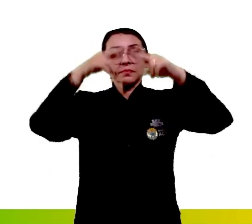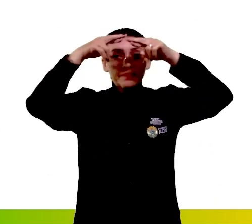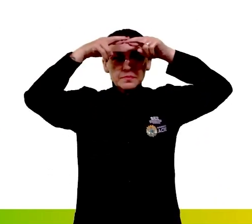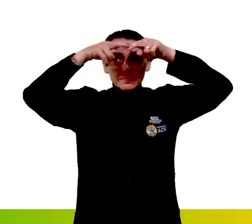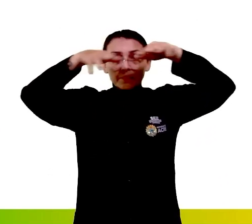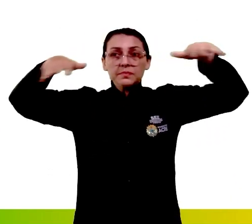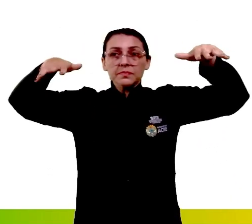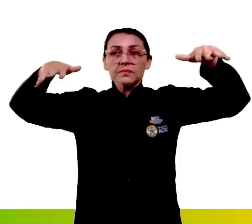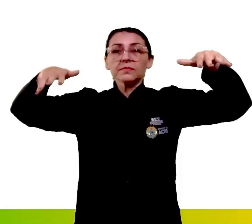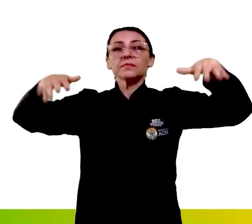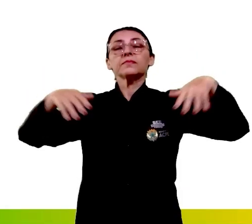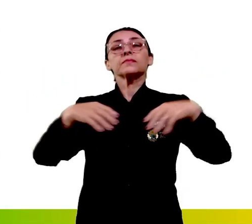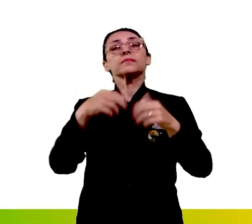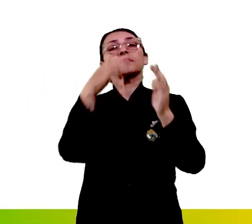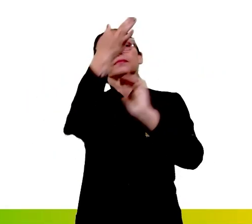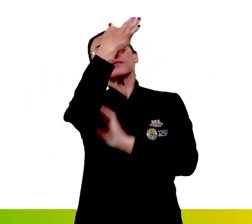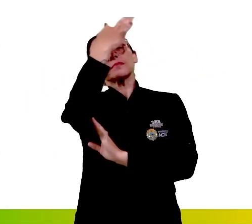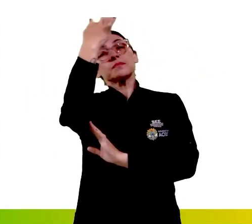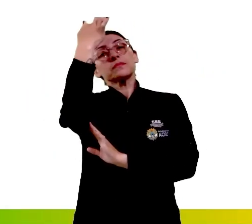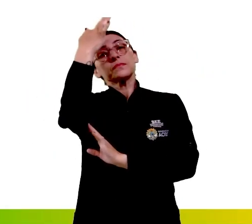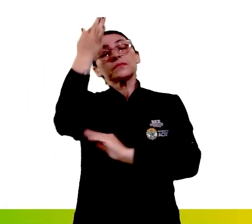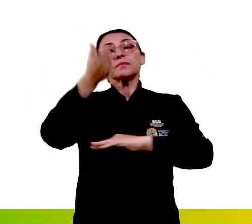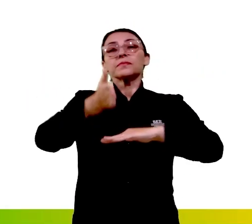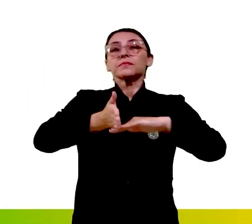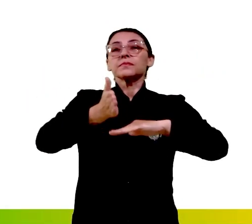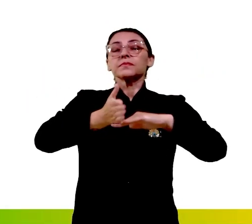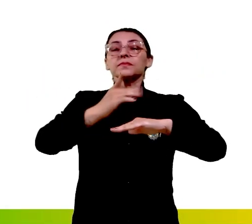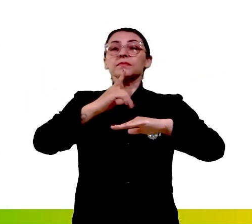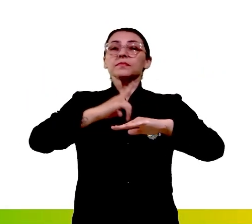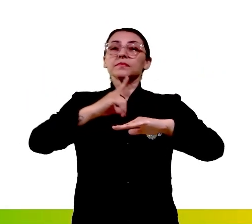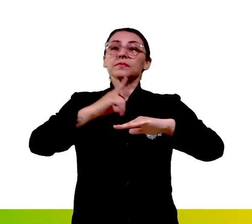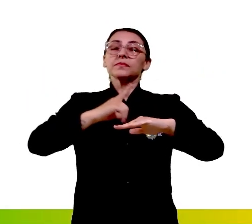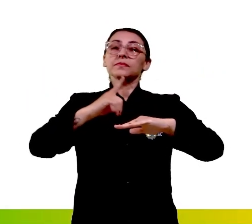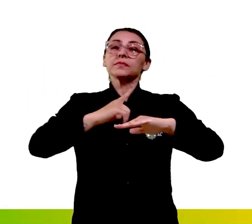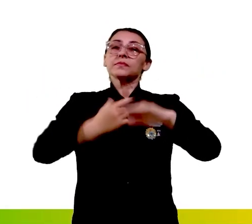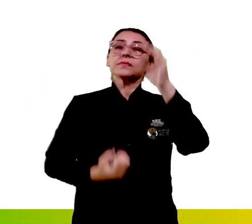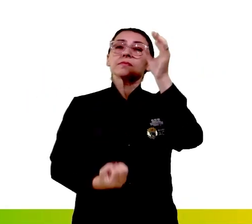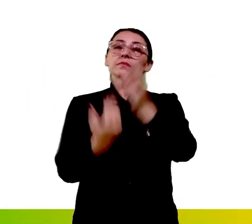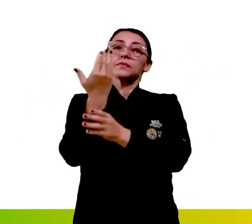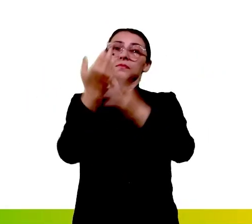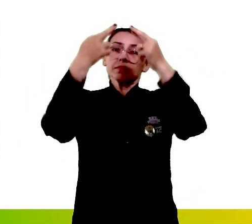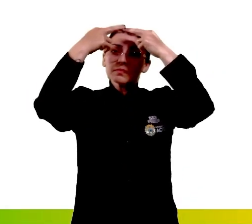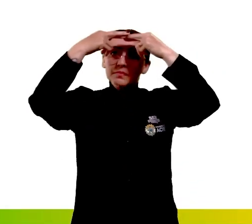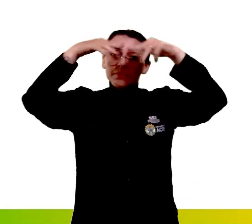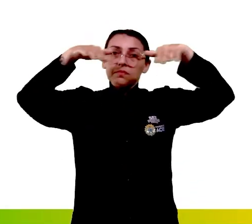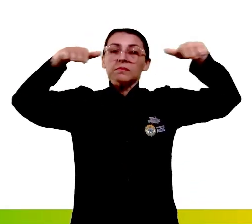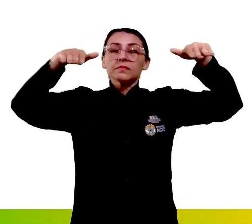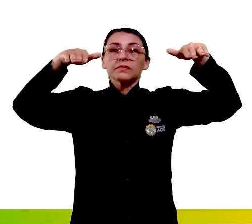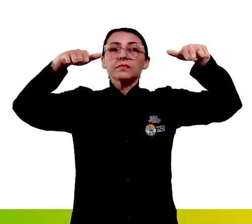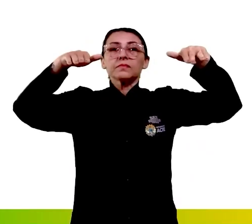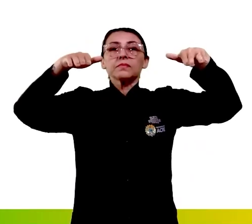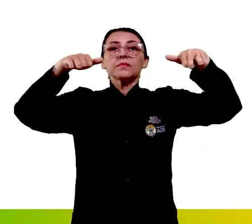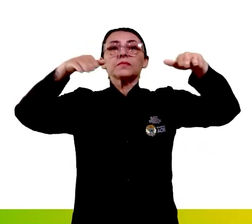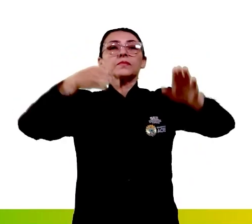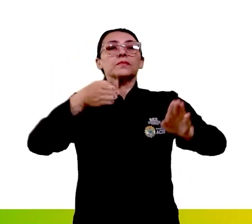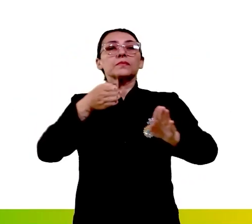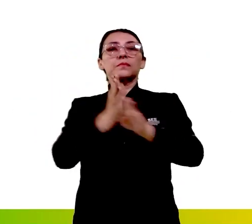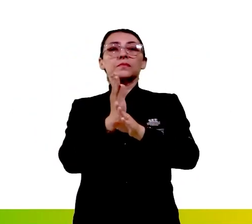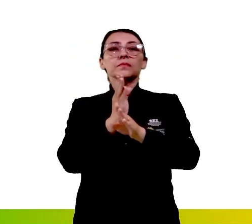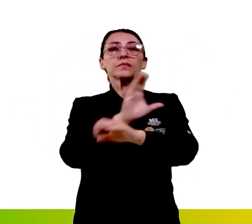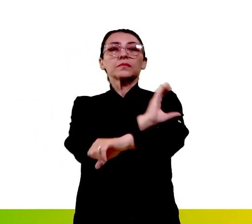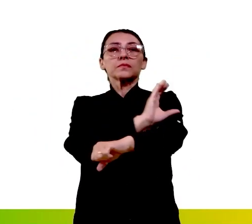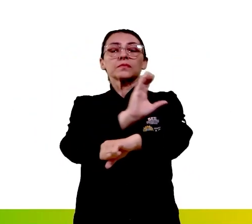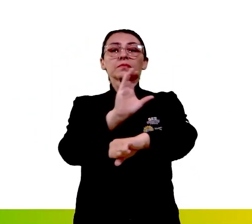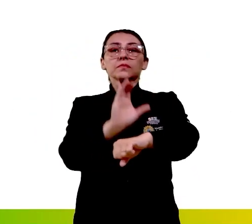Renascimento. A filosofia moderna teve suas raízes na Renascença, com a descoberta da